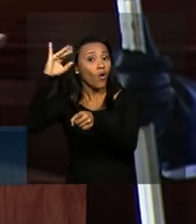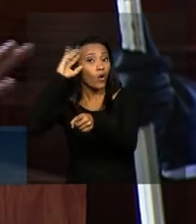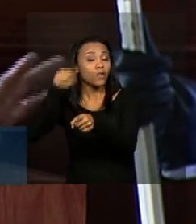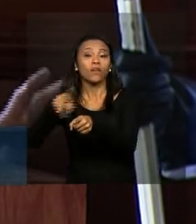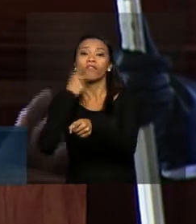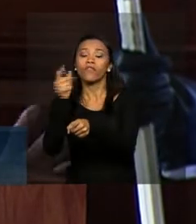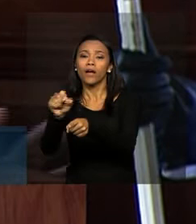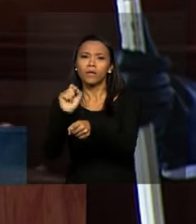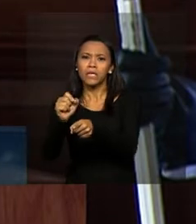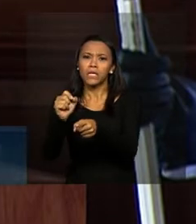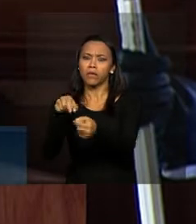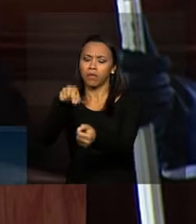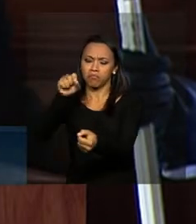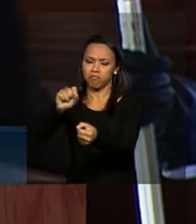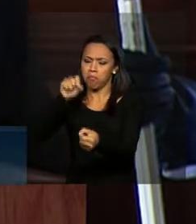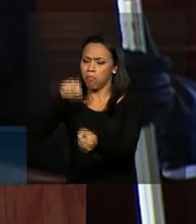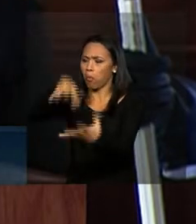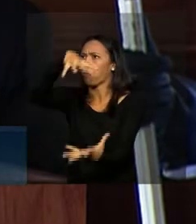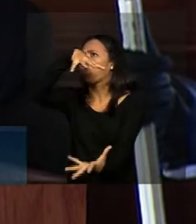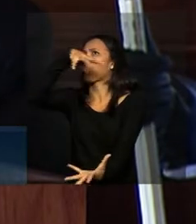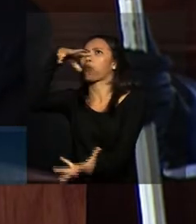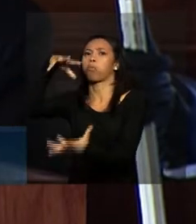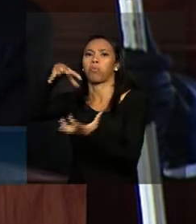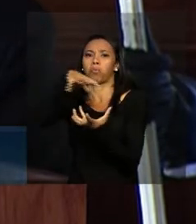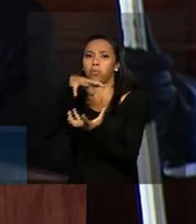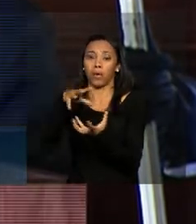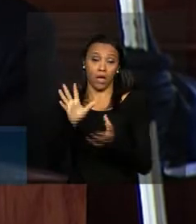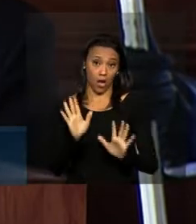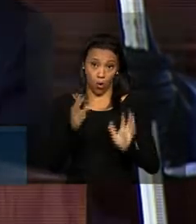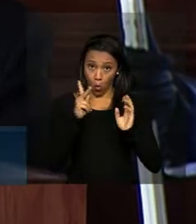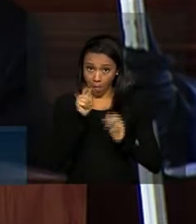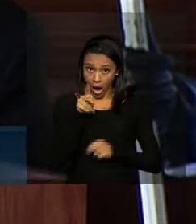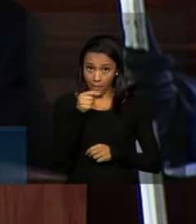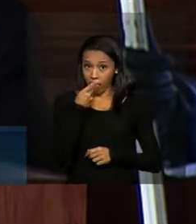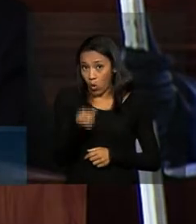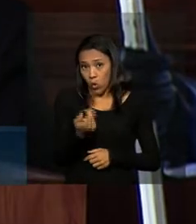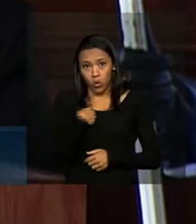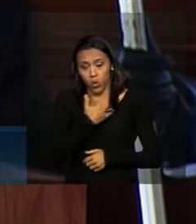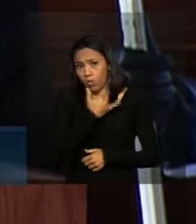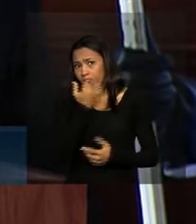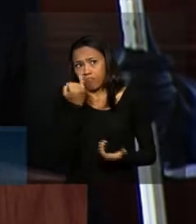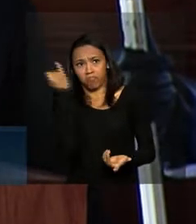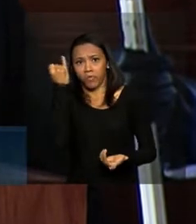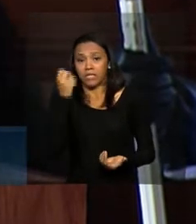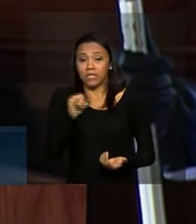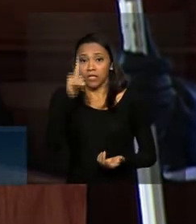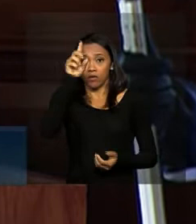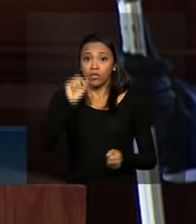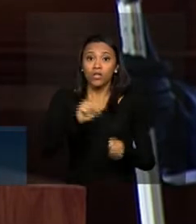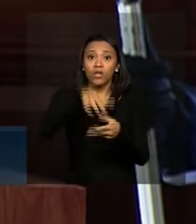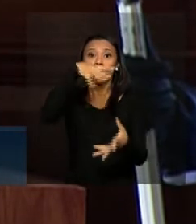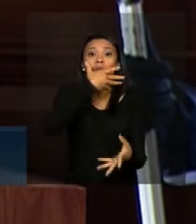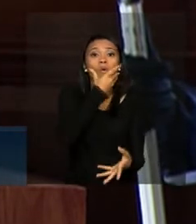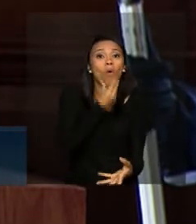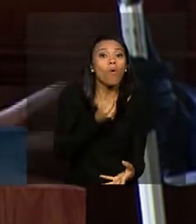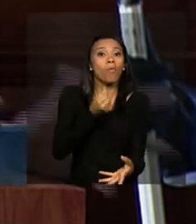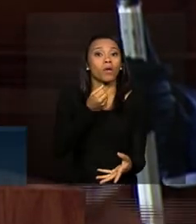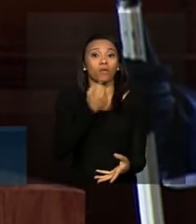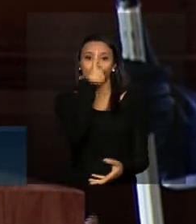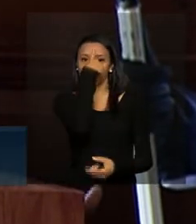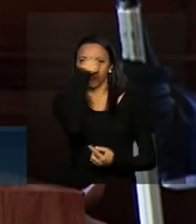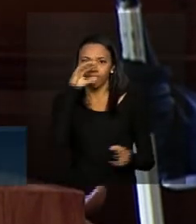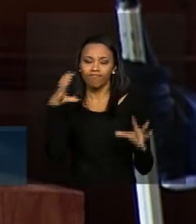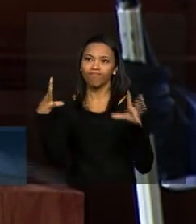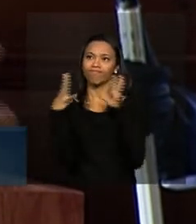a Bíblia é feita de simbologias. Não importa se Deus criou um homem, a sua imagem e semelhança, ou se o que ele